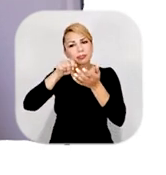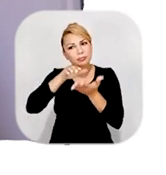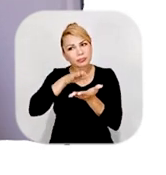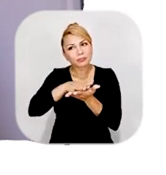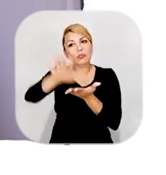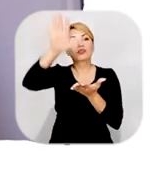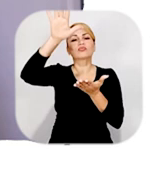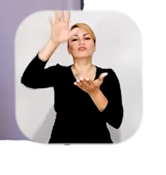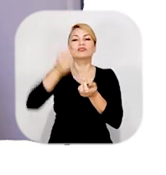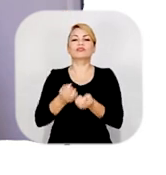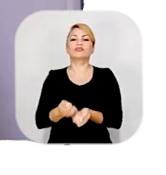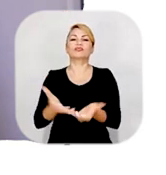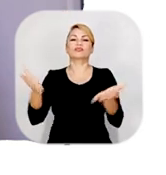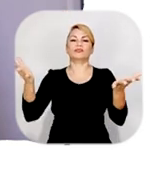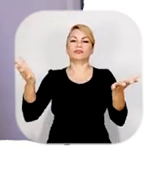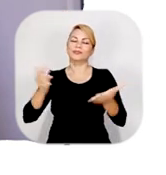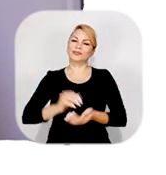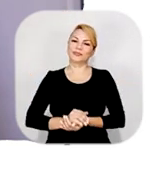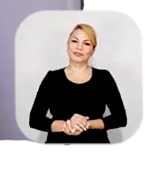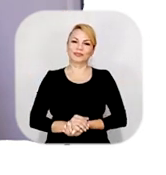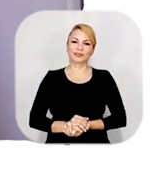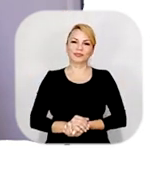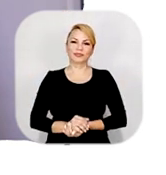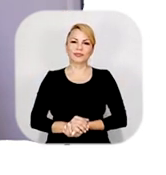Então, é isso, por enquanto.